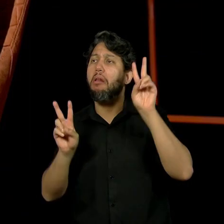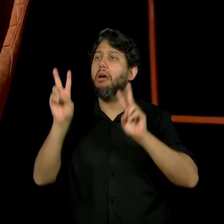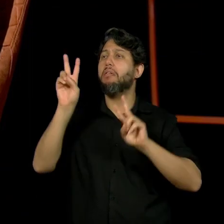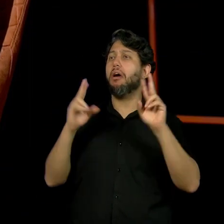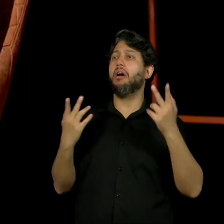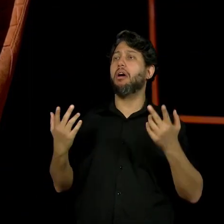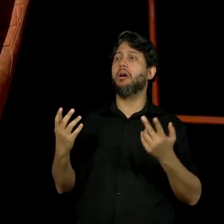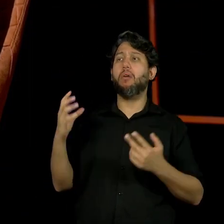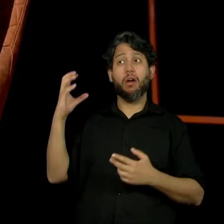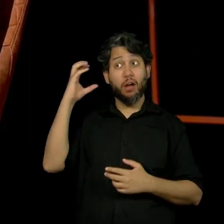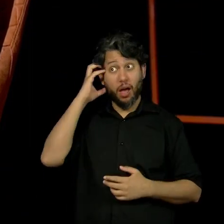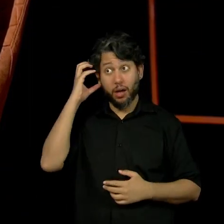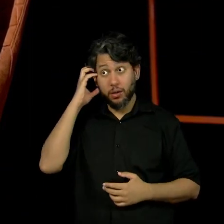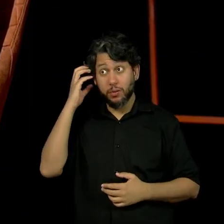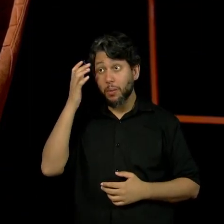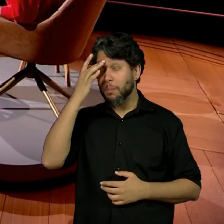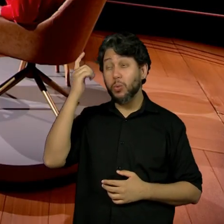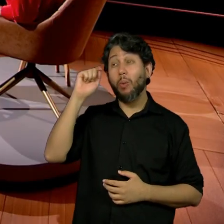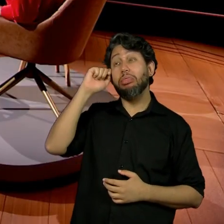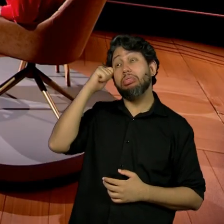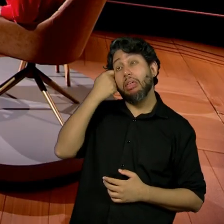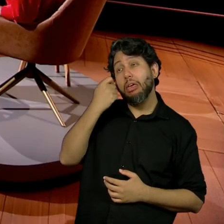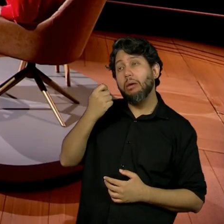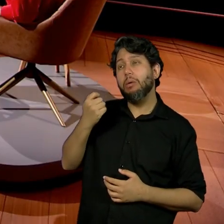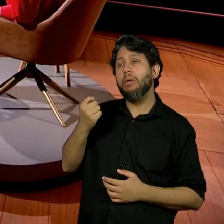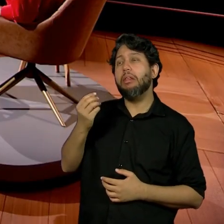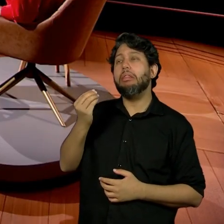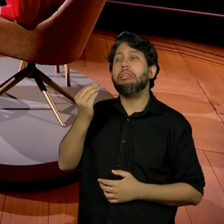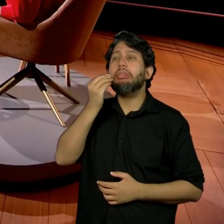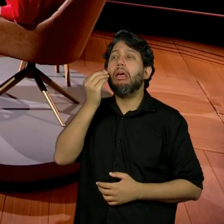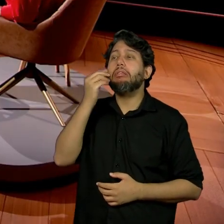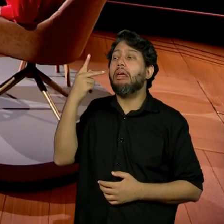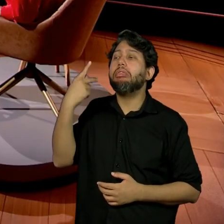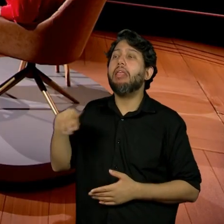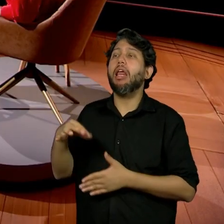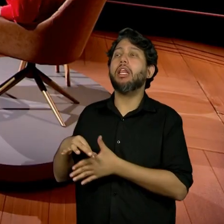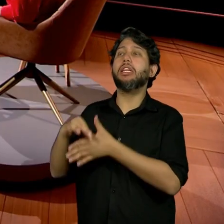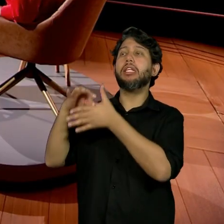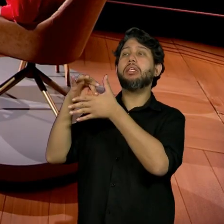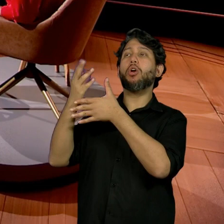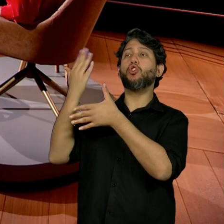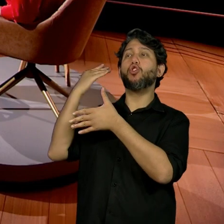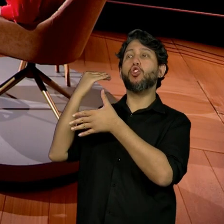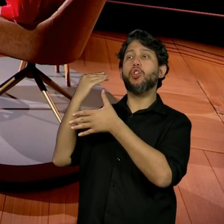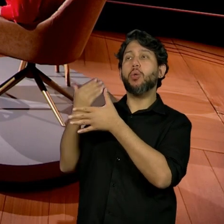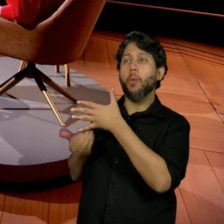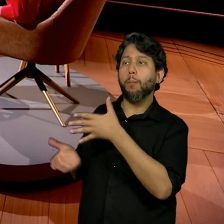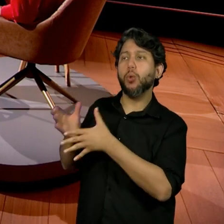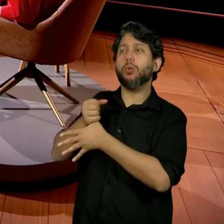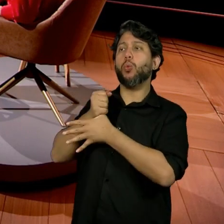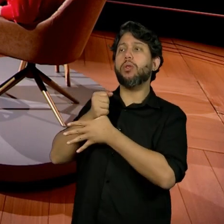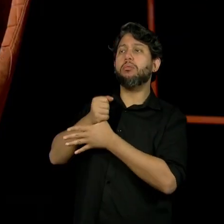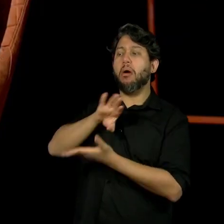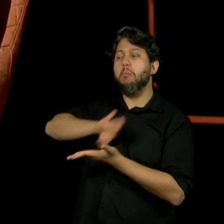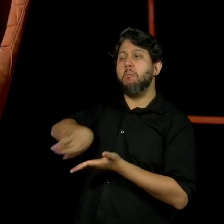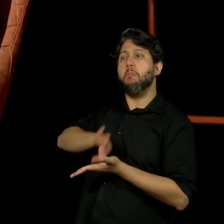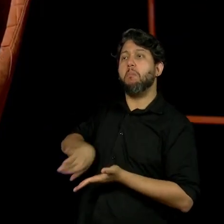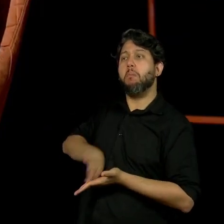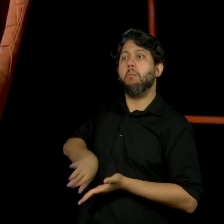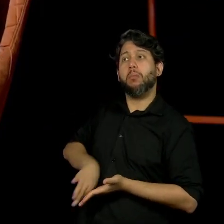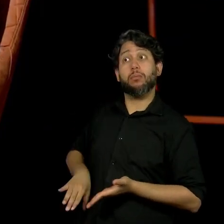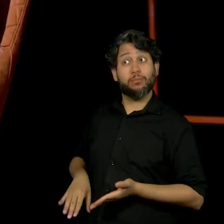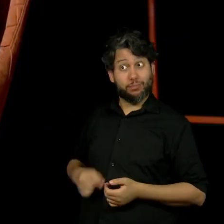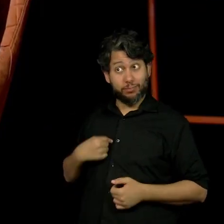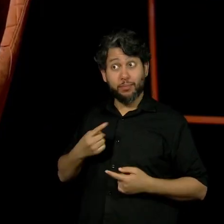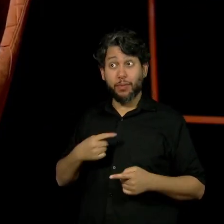e tal, ao negro, uma tentativa de apagar o protagonismo negro na cultura popular no Brasil. A gente criou